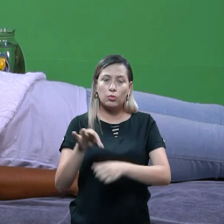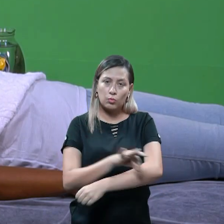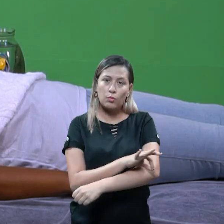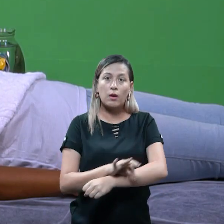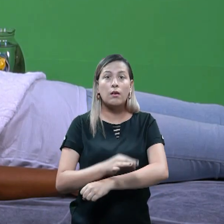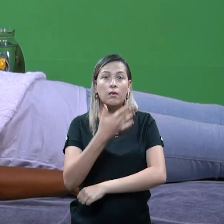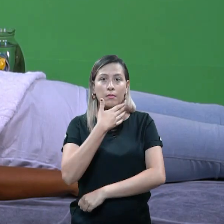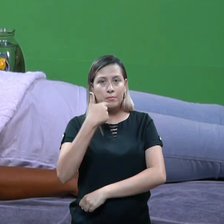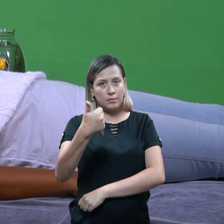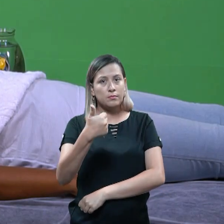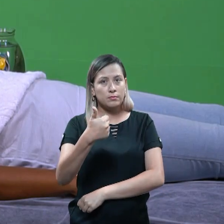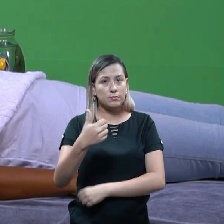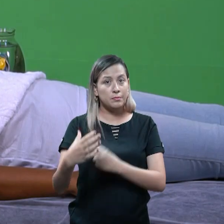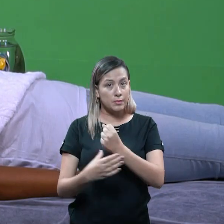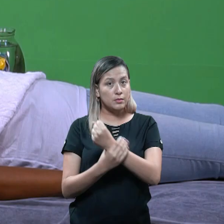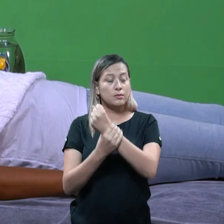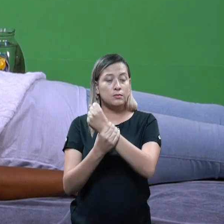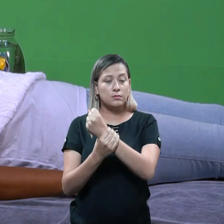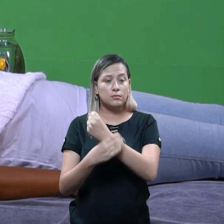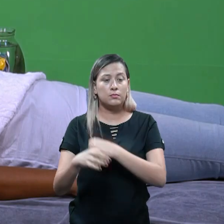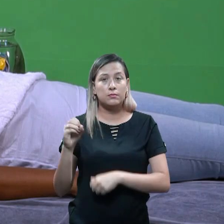mais seguro, ok?